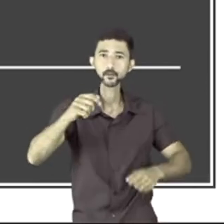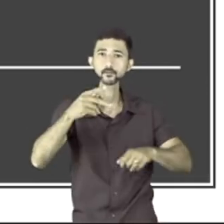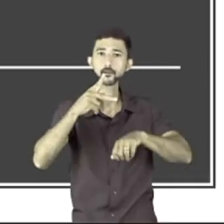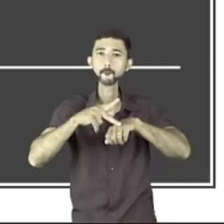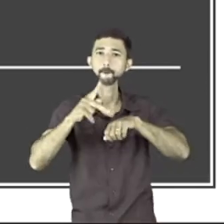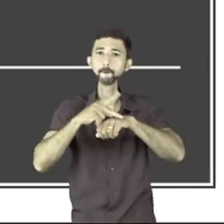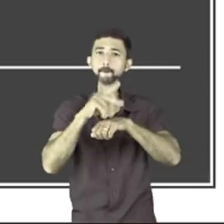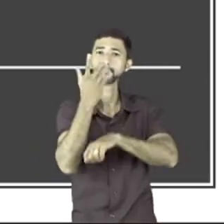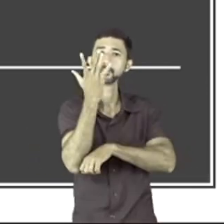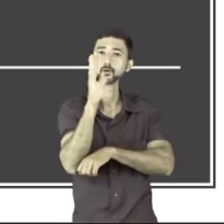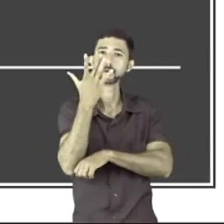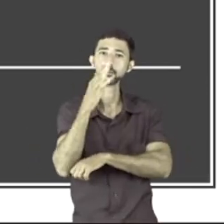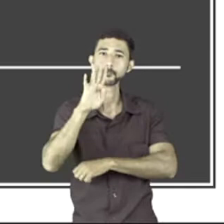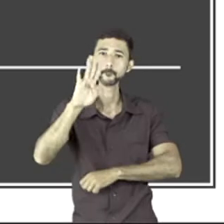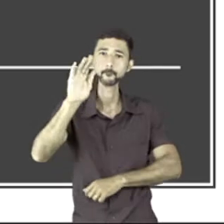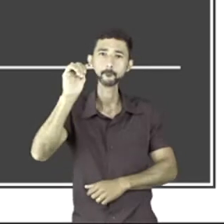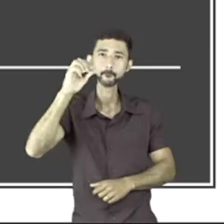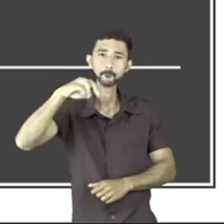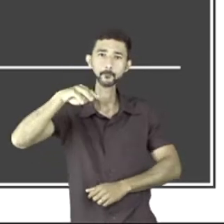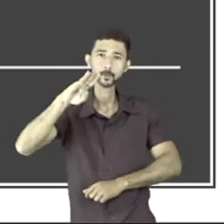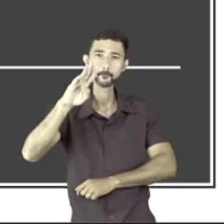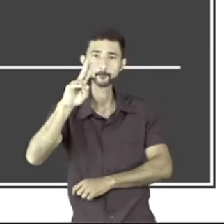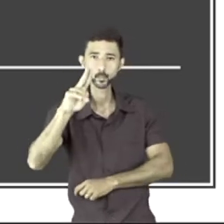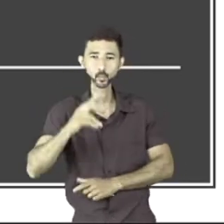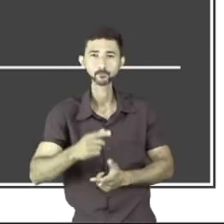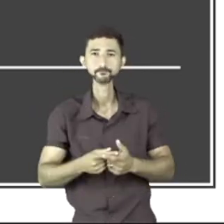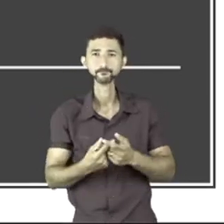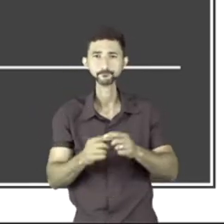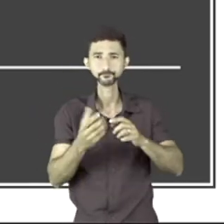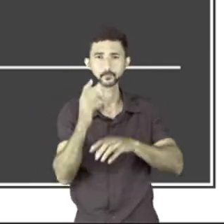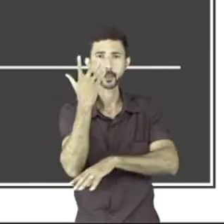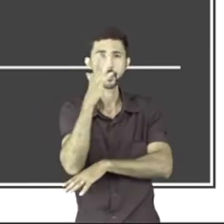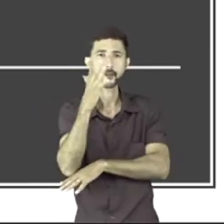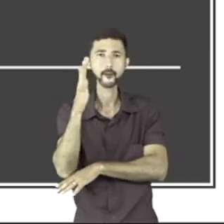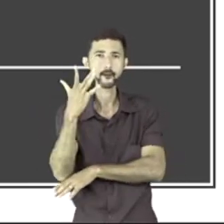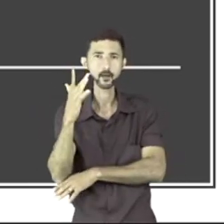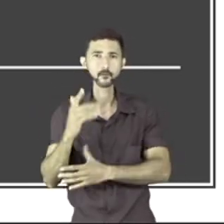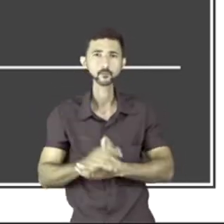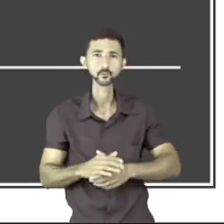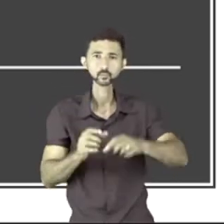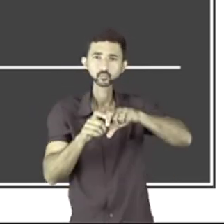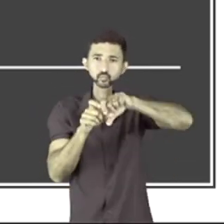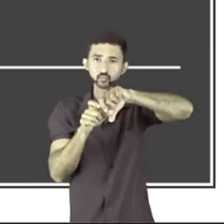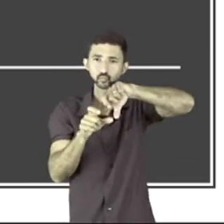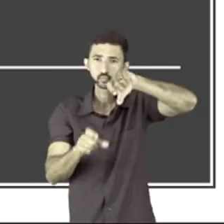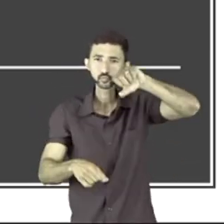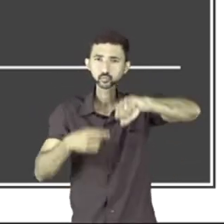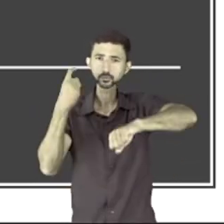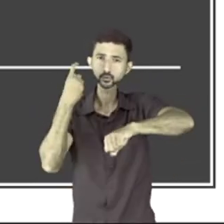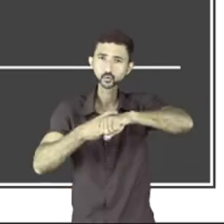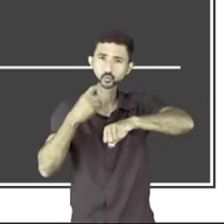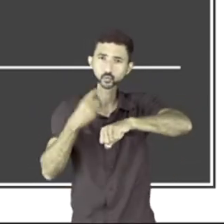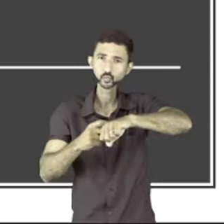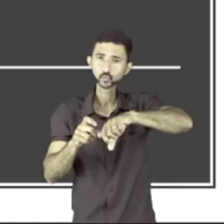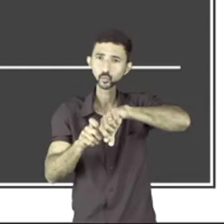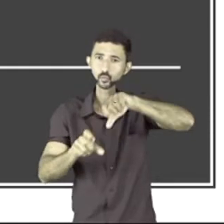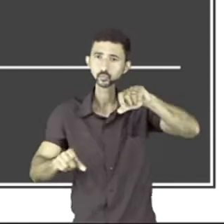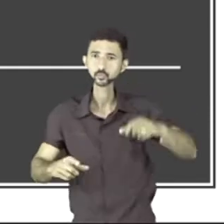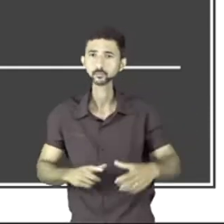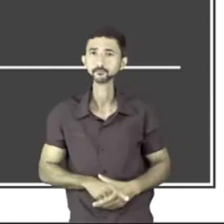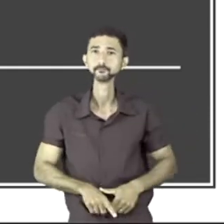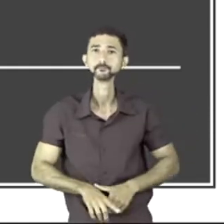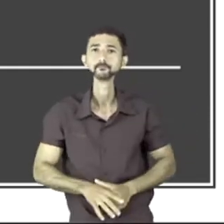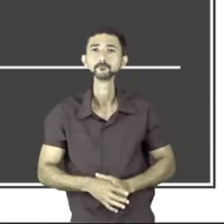Né? O bambu ele é uma espécie de árvore que possui um tronco mais rígido, né, e ele